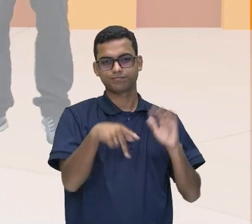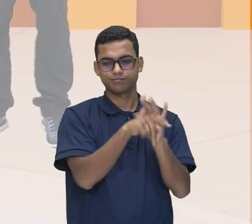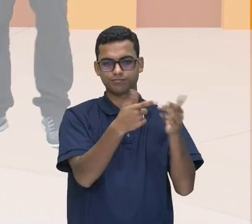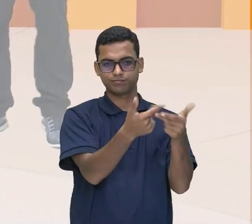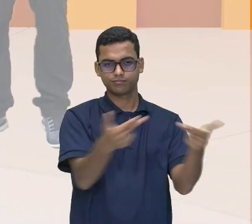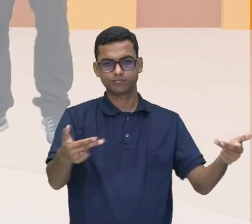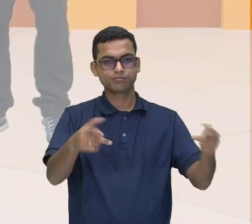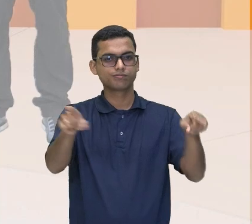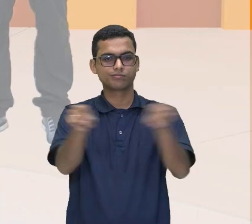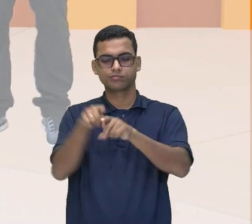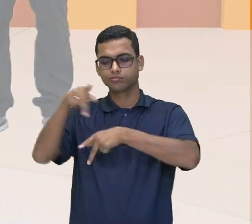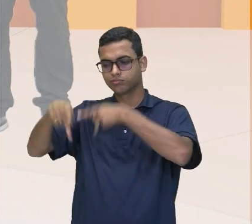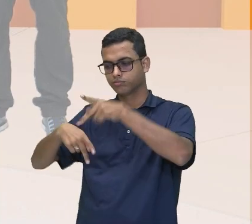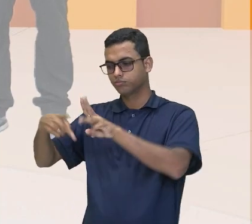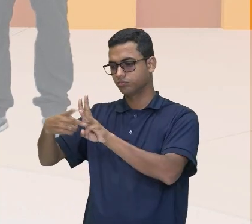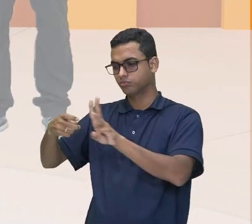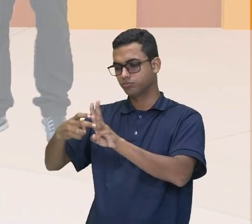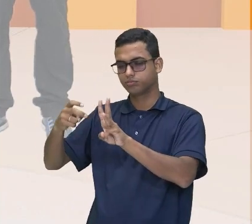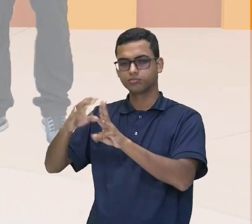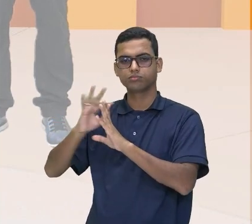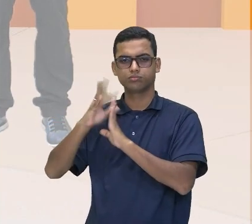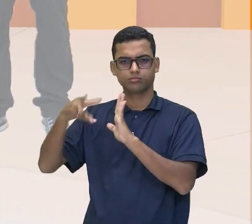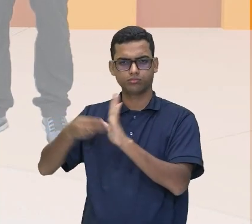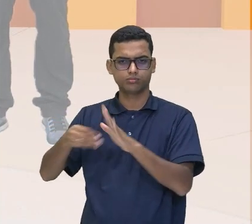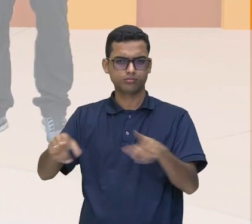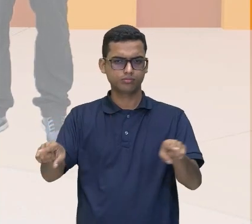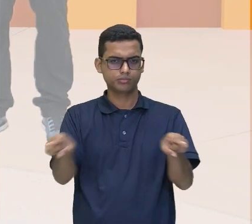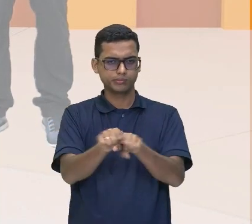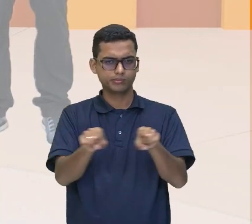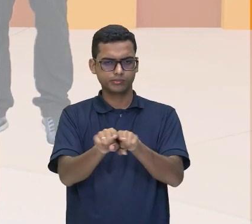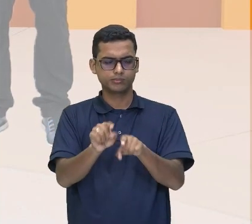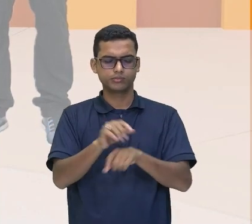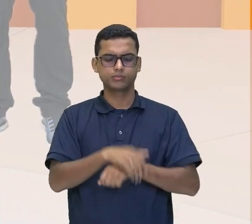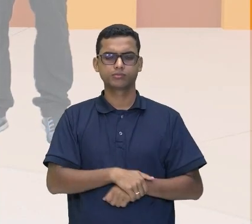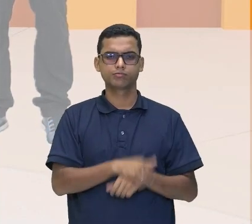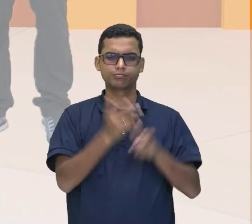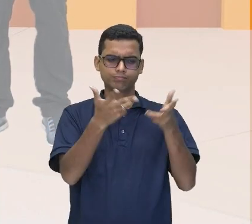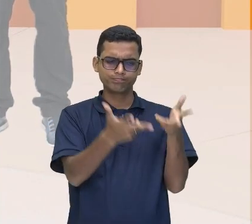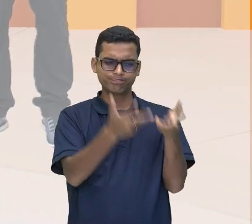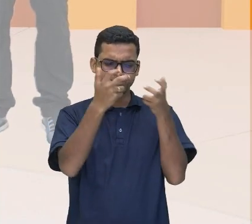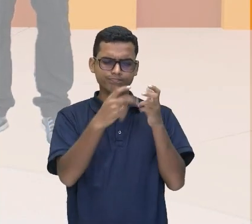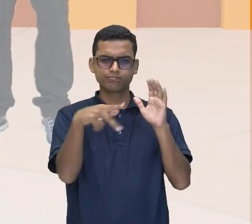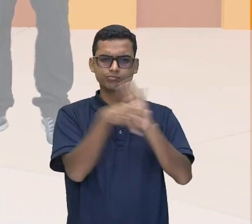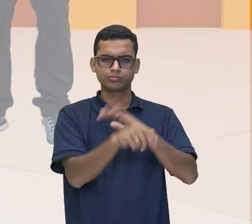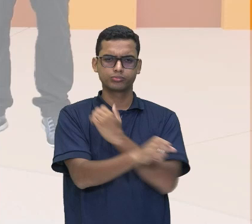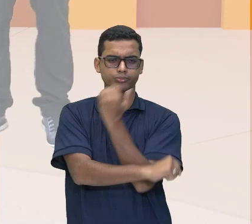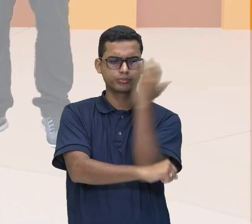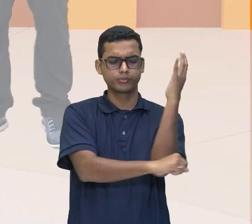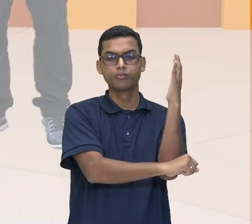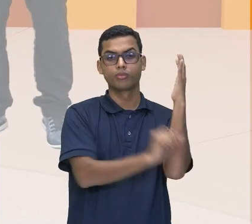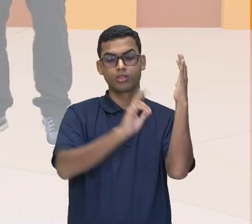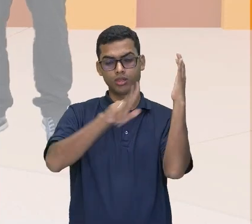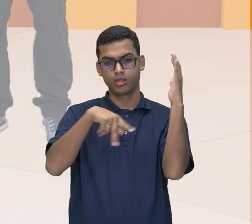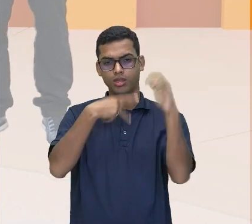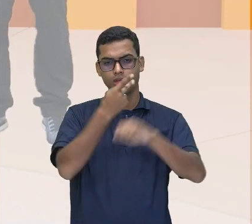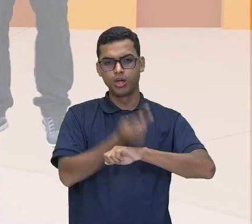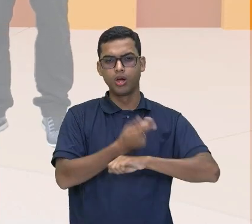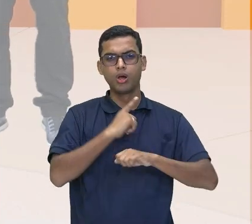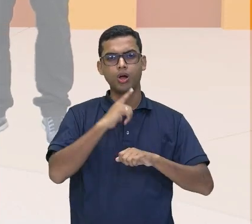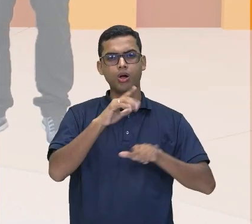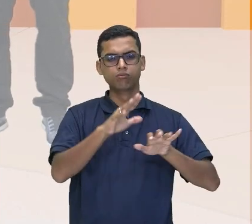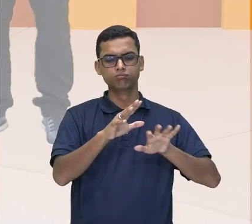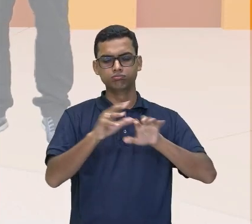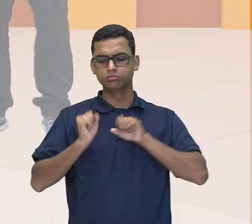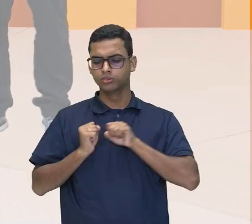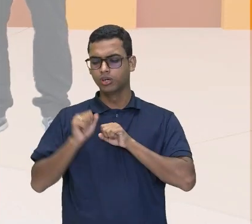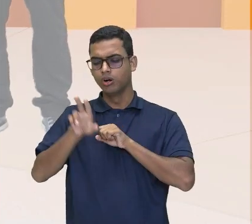povos, né, da Amazônia, os povos indígenas, tiram da natureza para fazer, então, e trazer para a sua arte, né? Então,